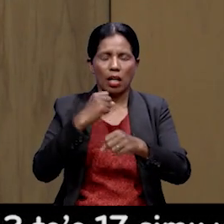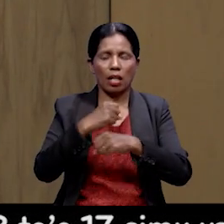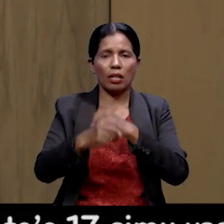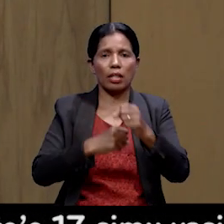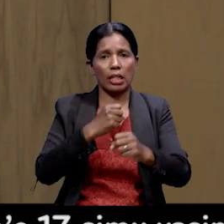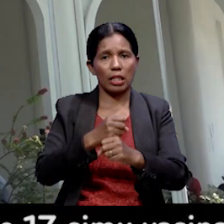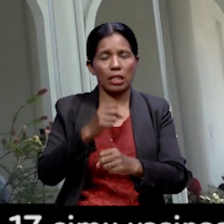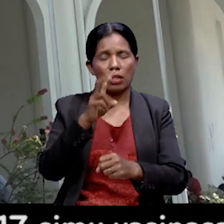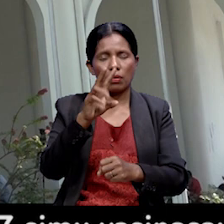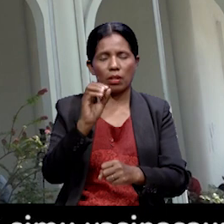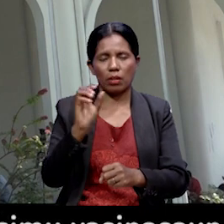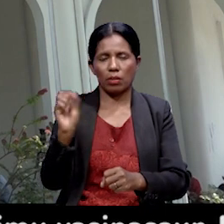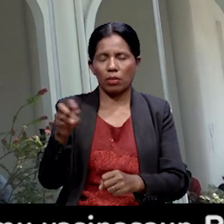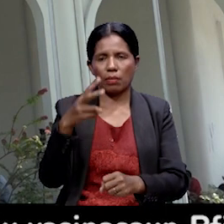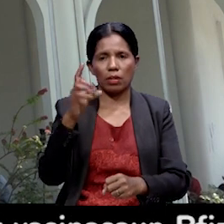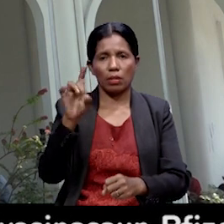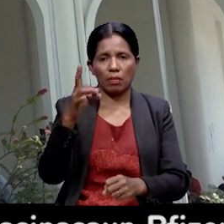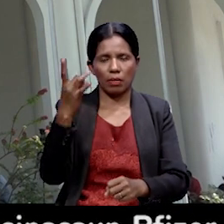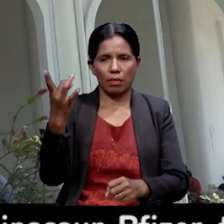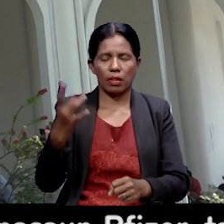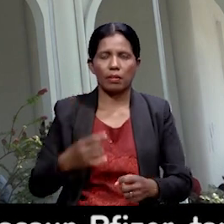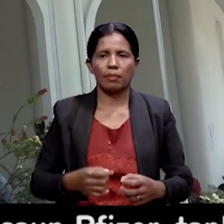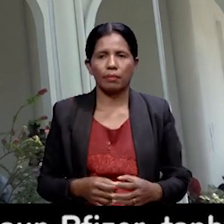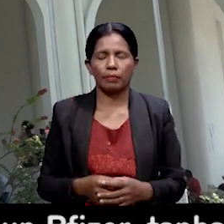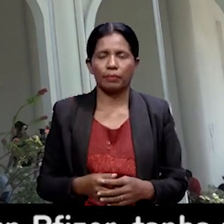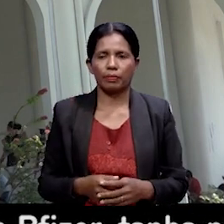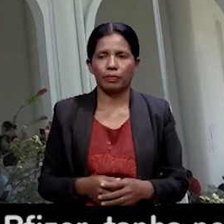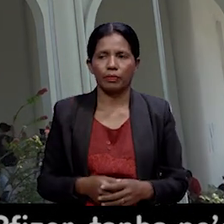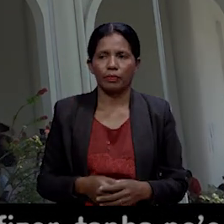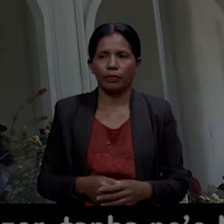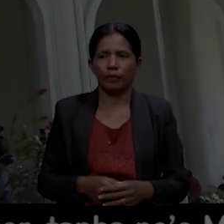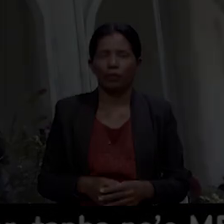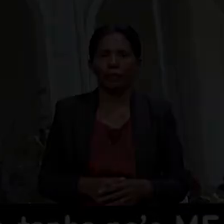Tinan Rihunrua Sanulu Resinwalu. Fátima Pereira, Eliugaio, GMN.